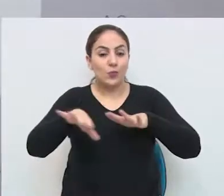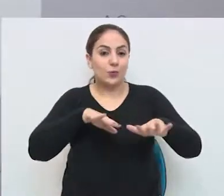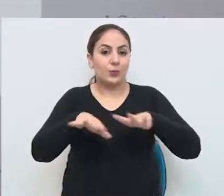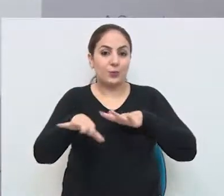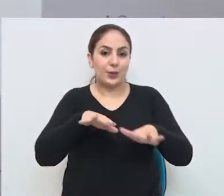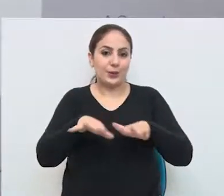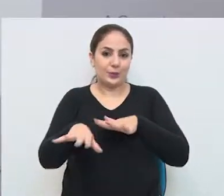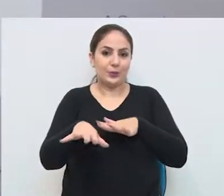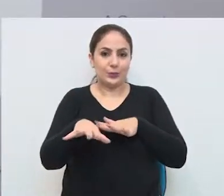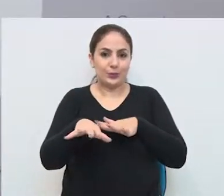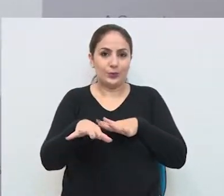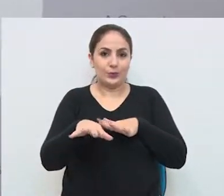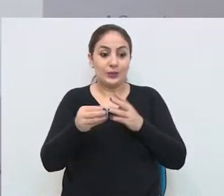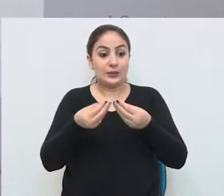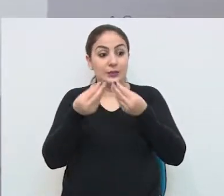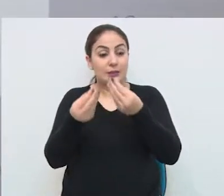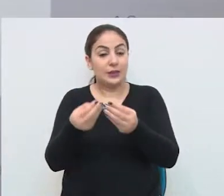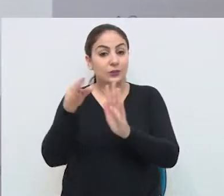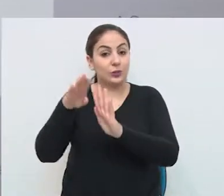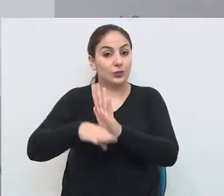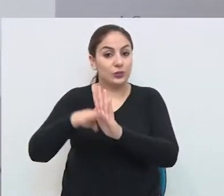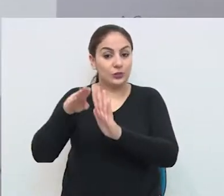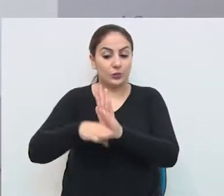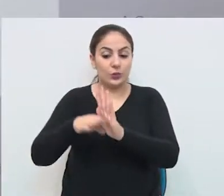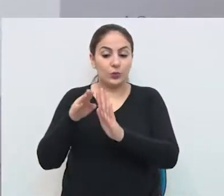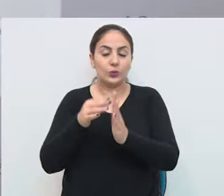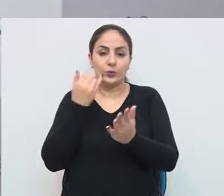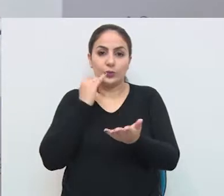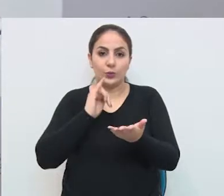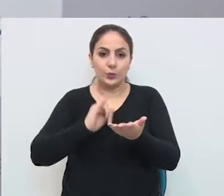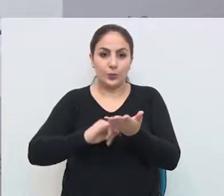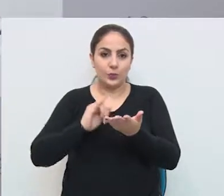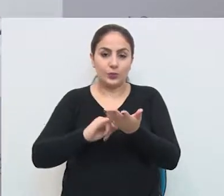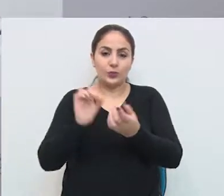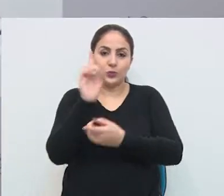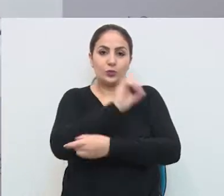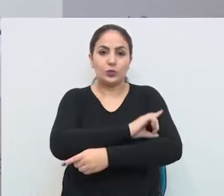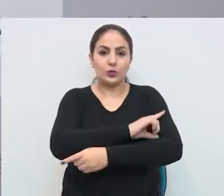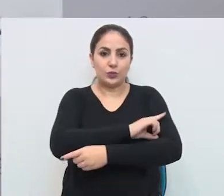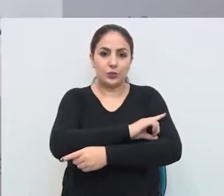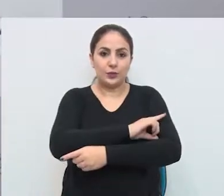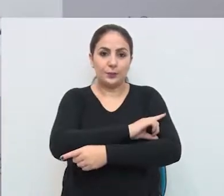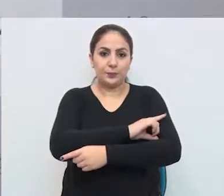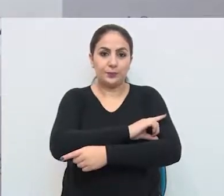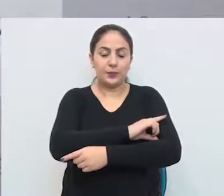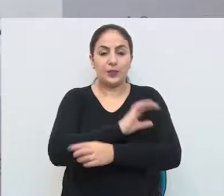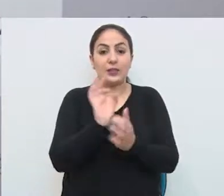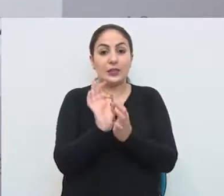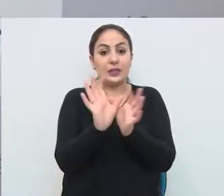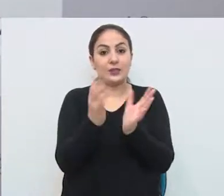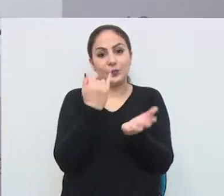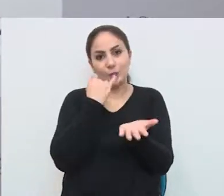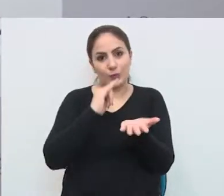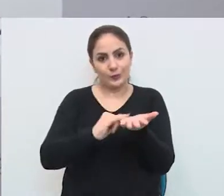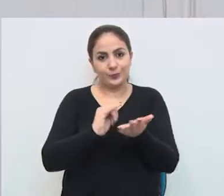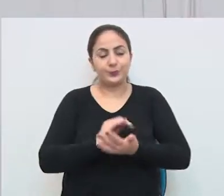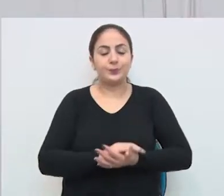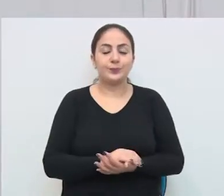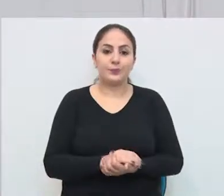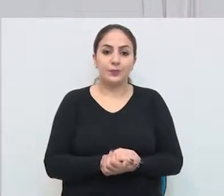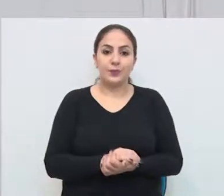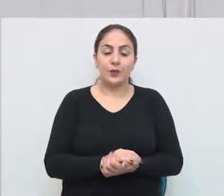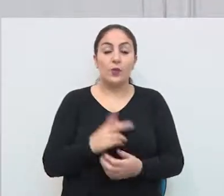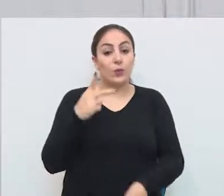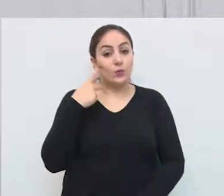uma movimentação dando esse desconto de impostos no dia livre de impostos.